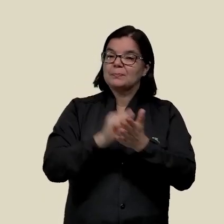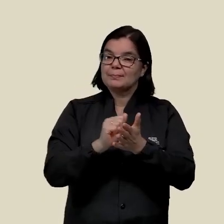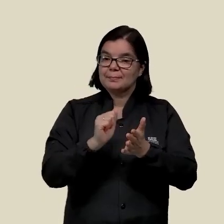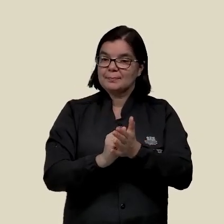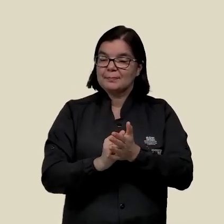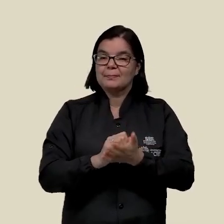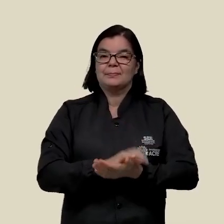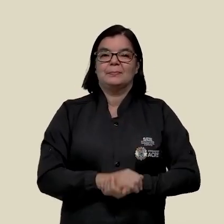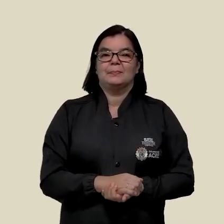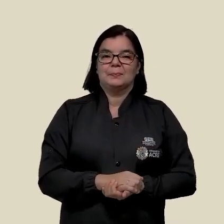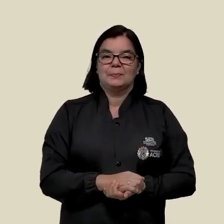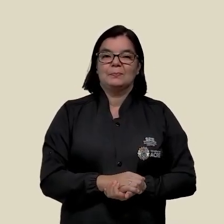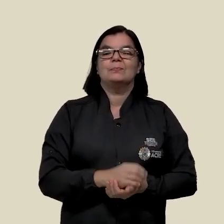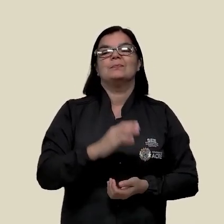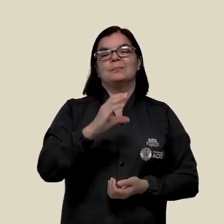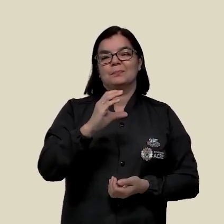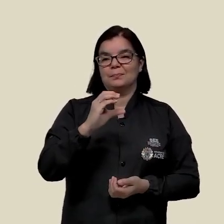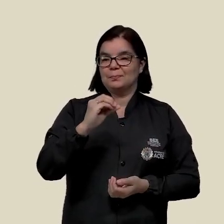obra?